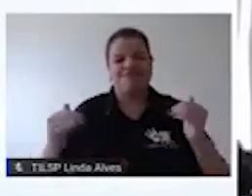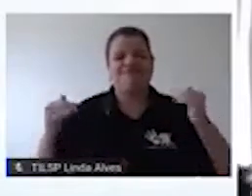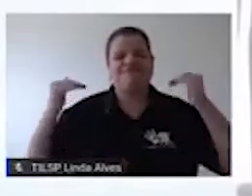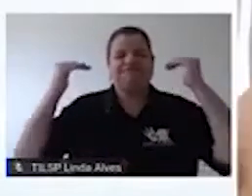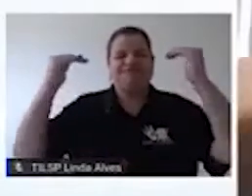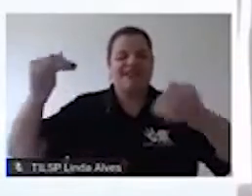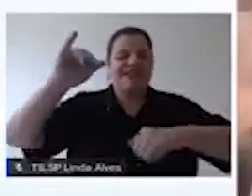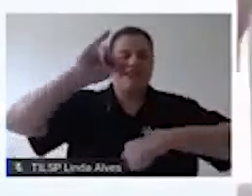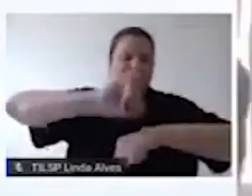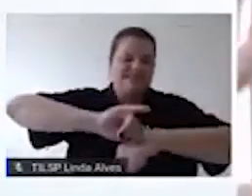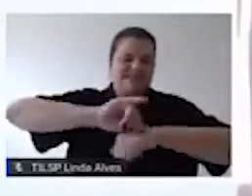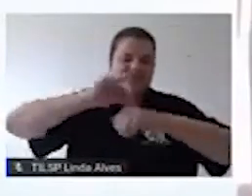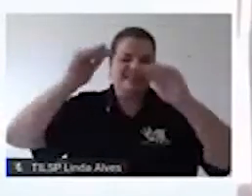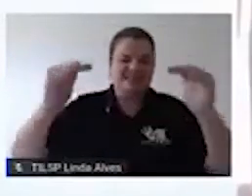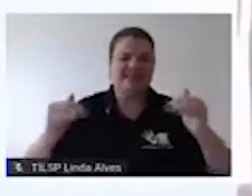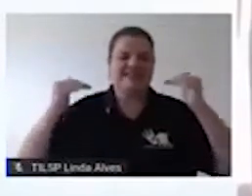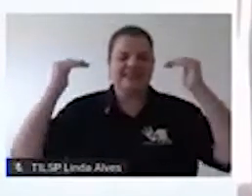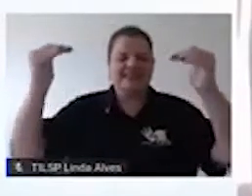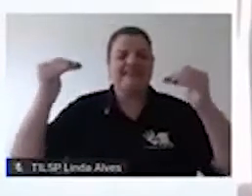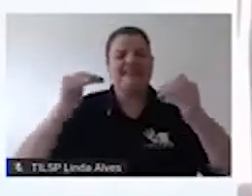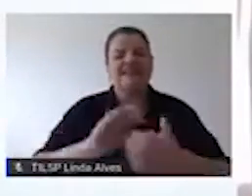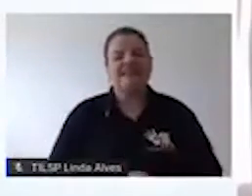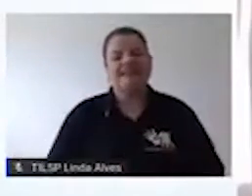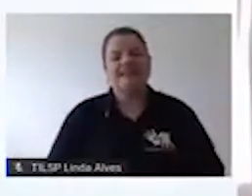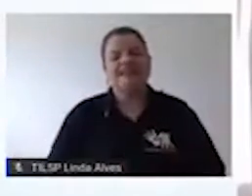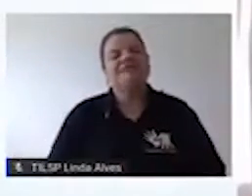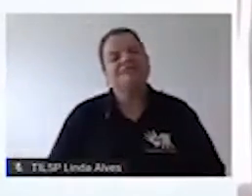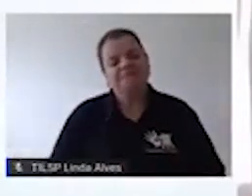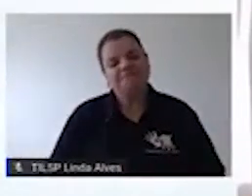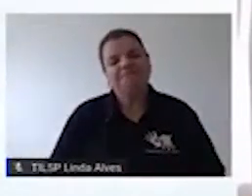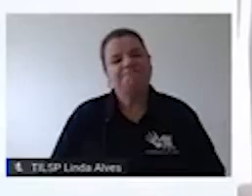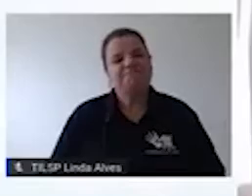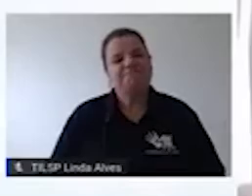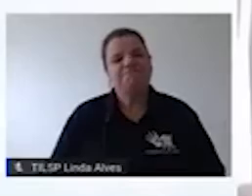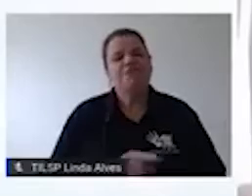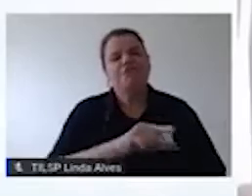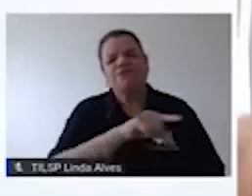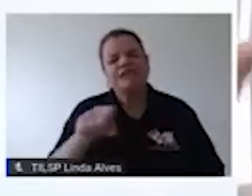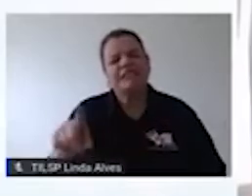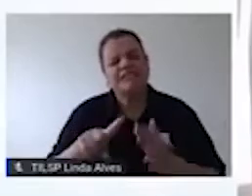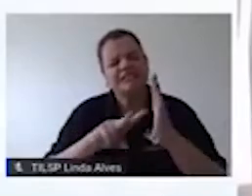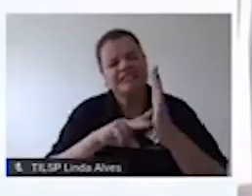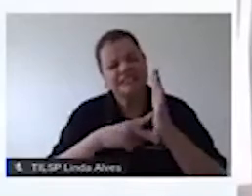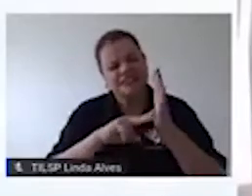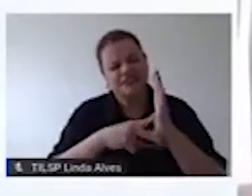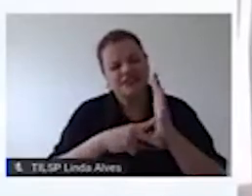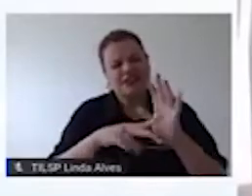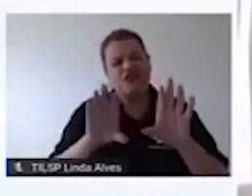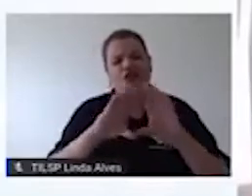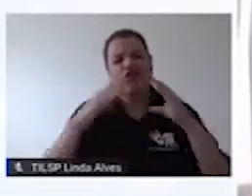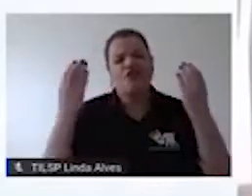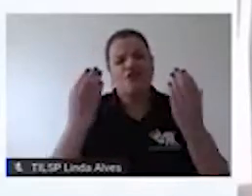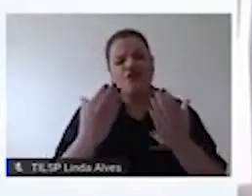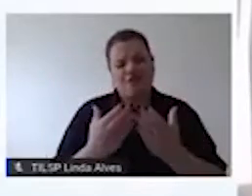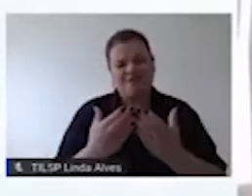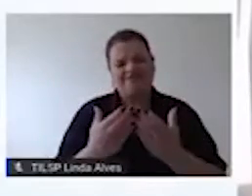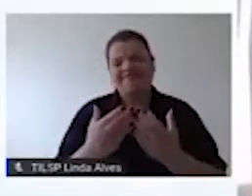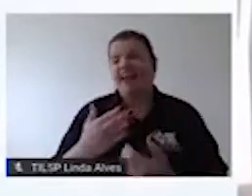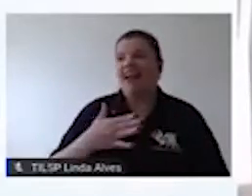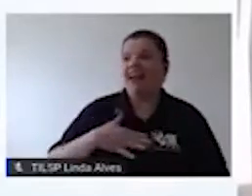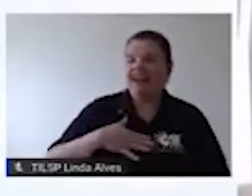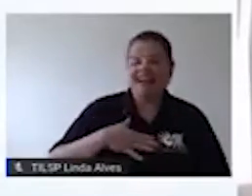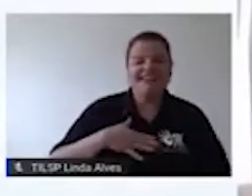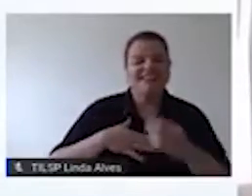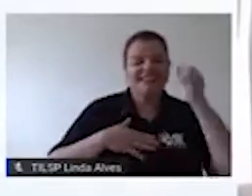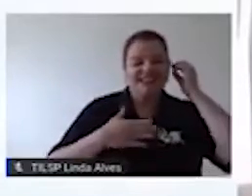central já é uma outra configuração, né? Sim. Mas de sindicato, federação, confederação, então, imagine, né?